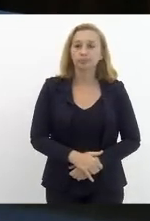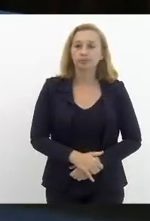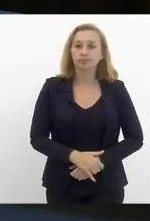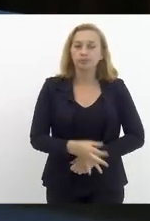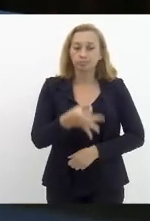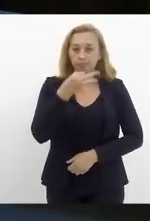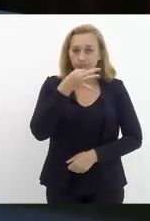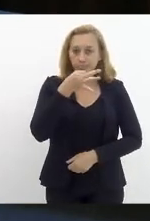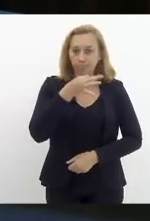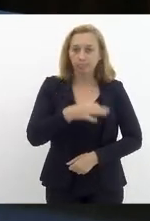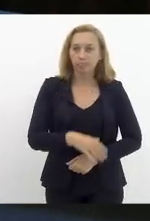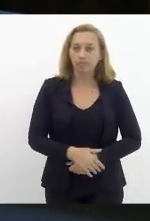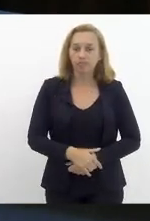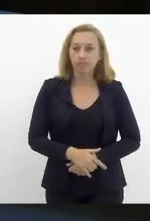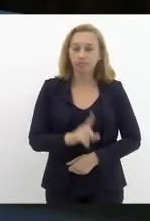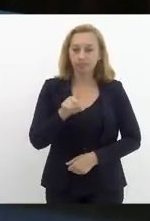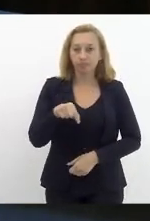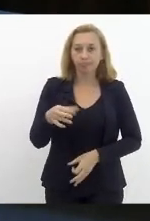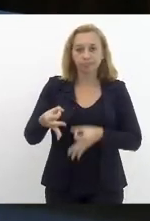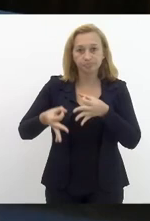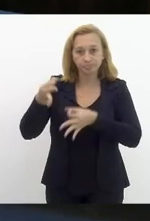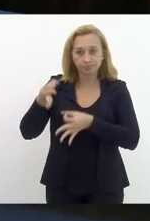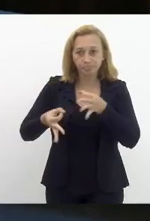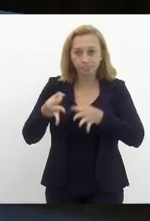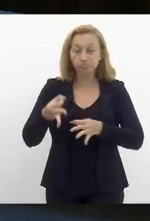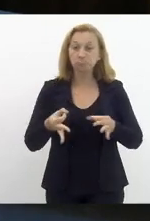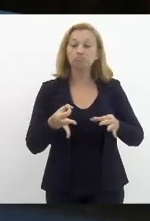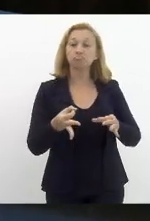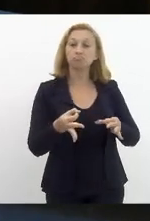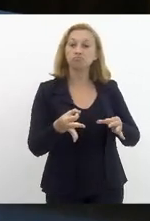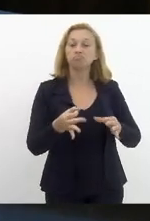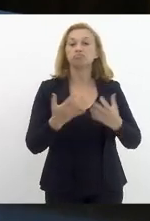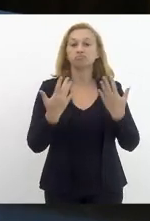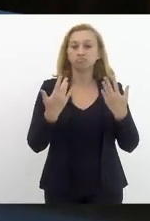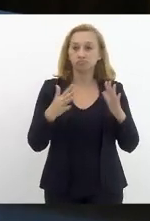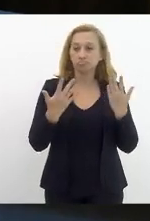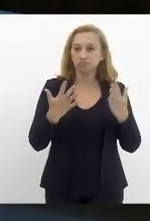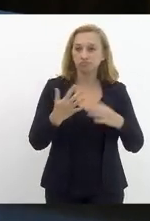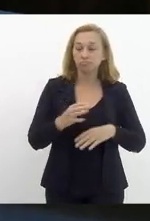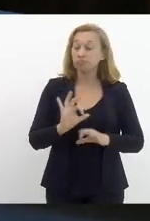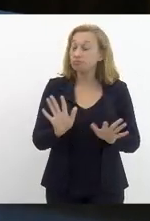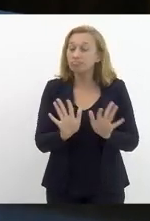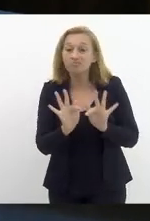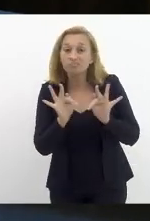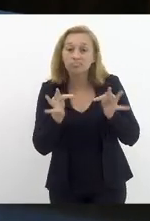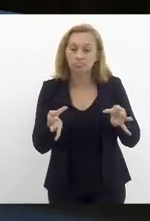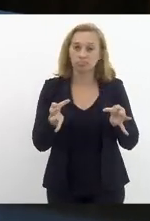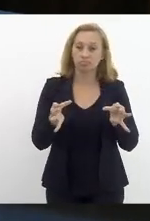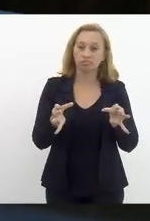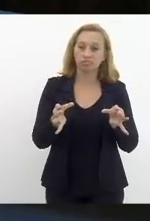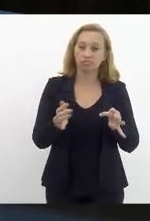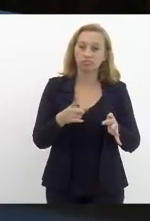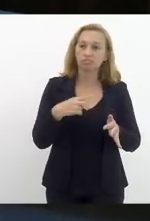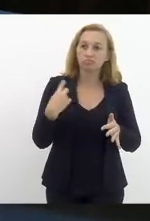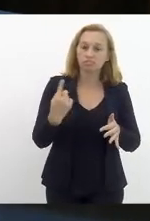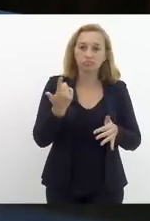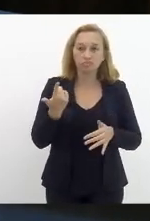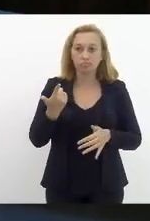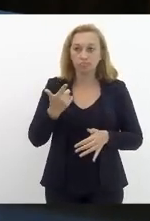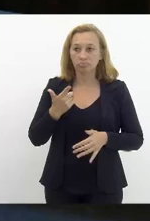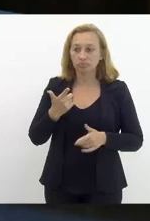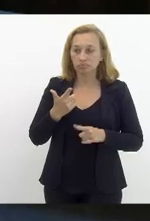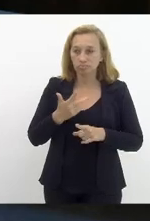argumento é jurídico, é plausível e é muito simples e palatável da gente enfrentar.